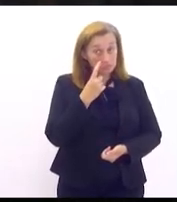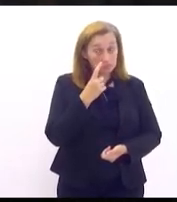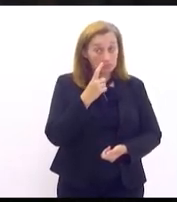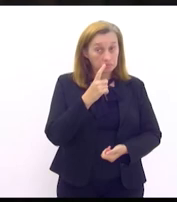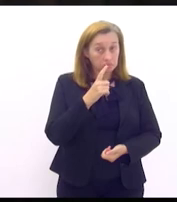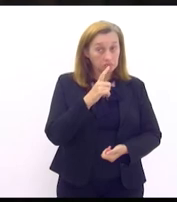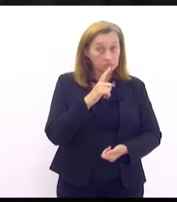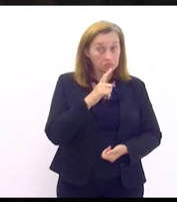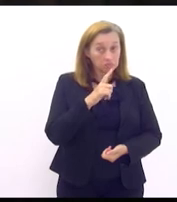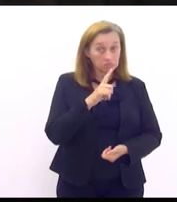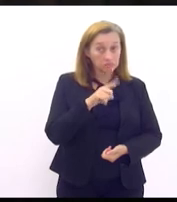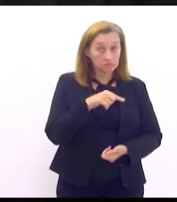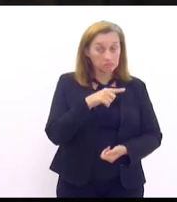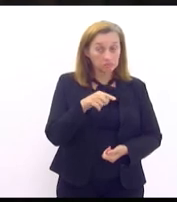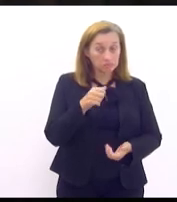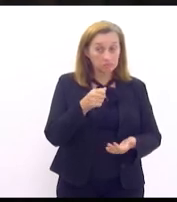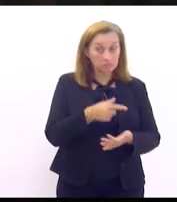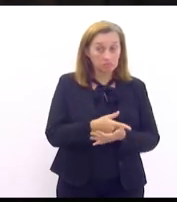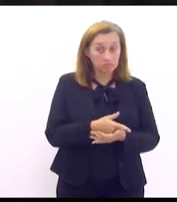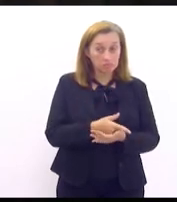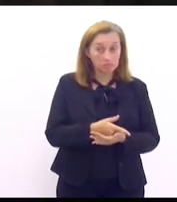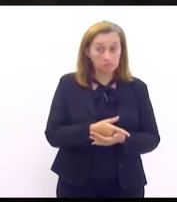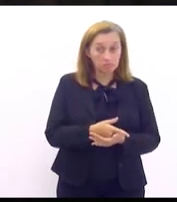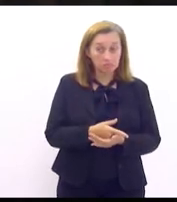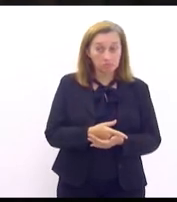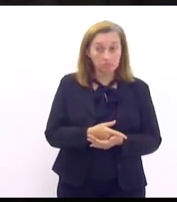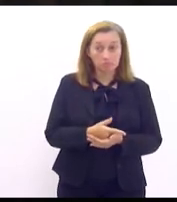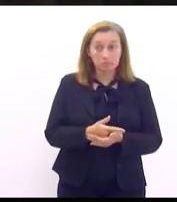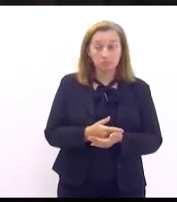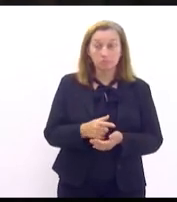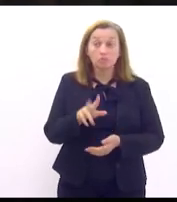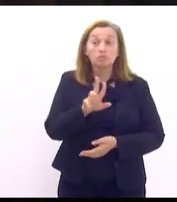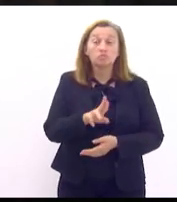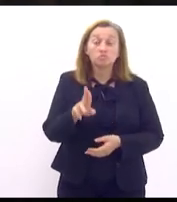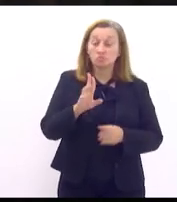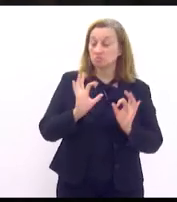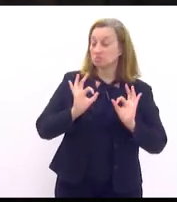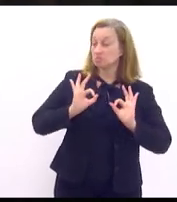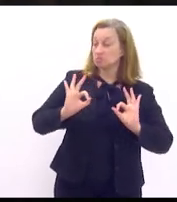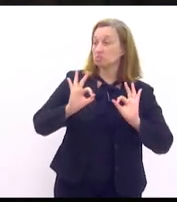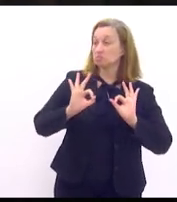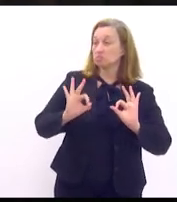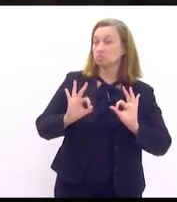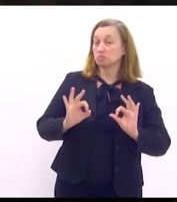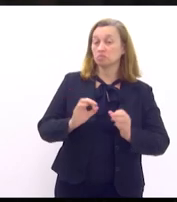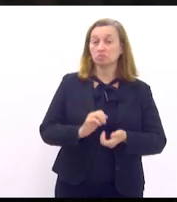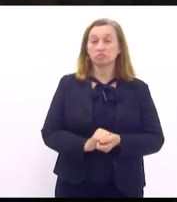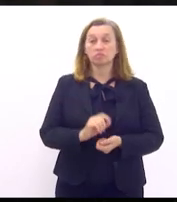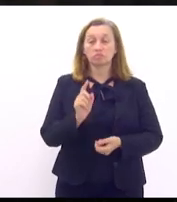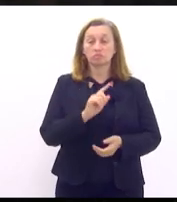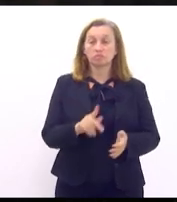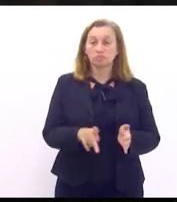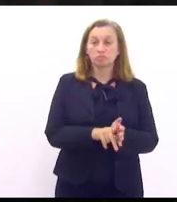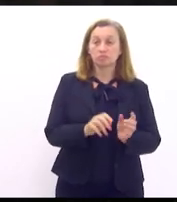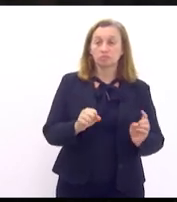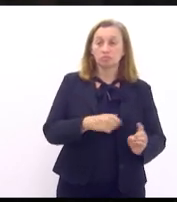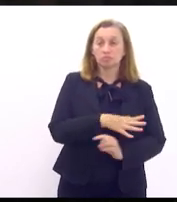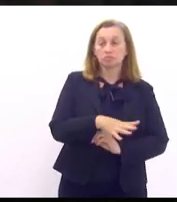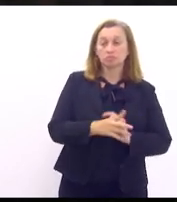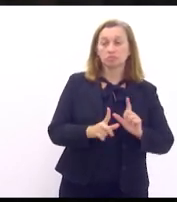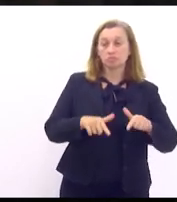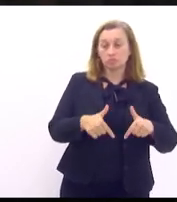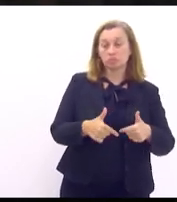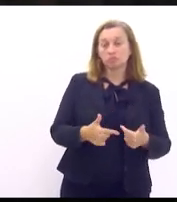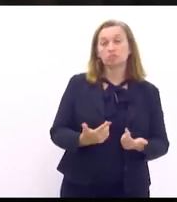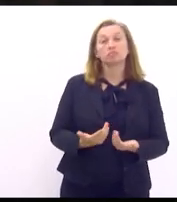são de artigo de luxo, que não atendem a funções sociais.